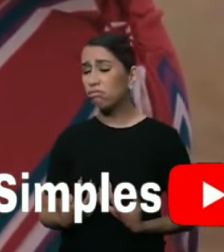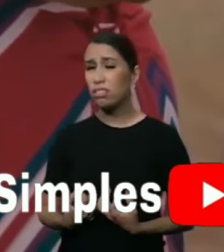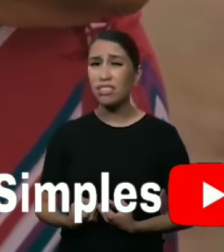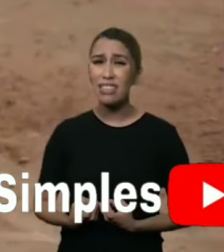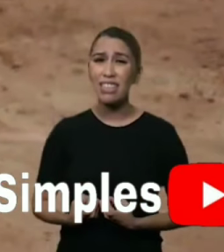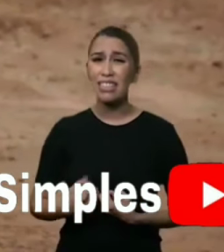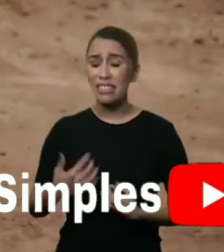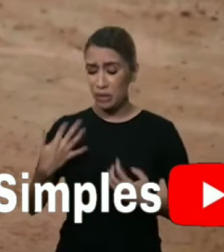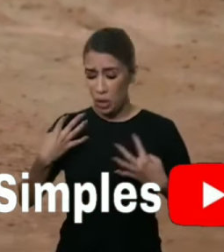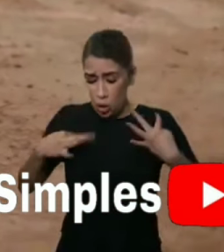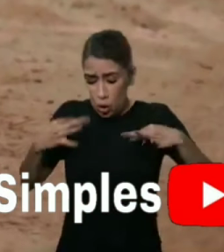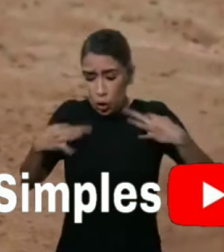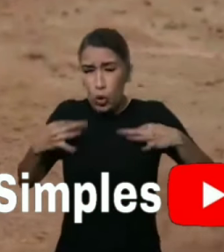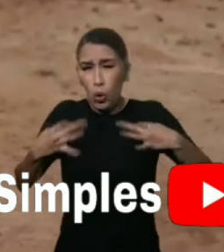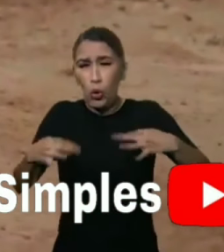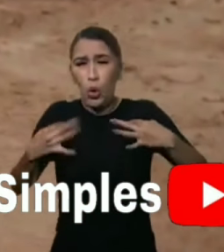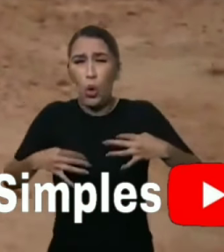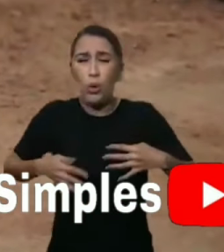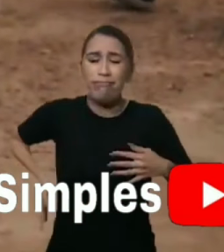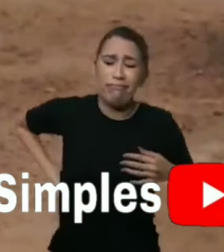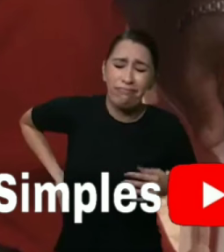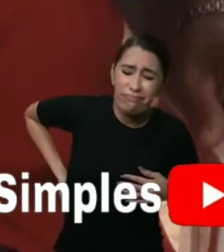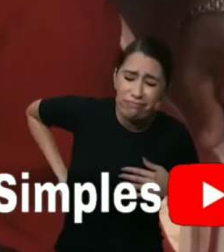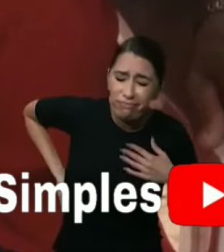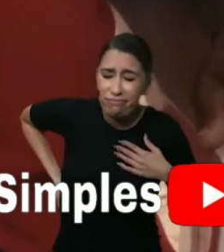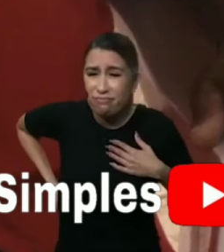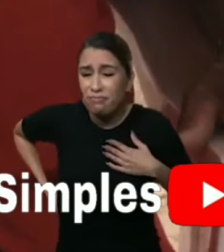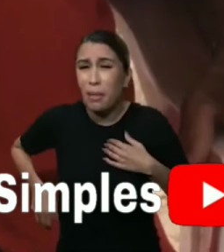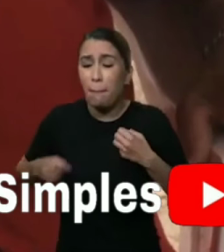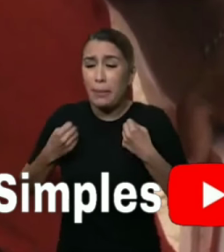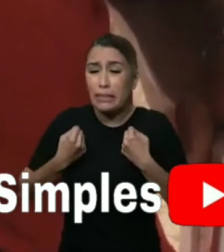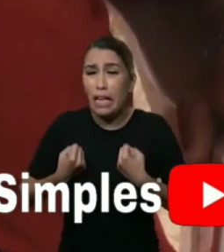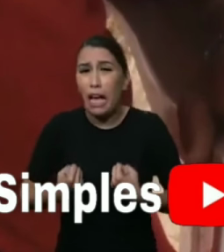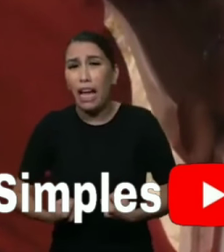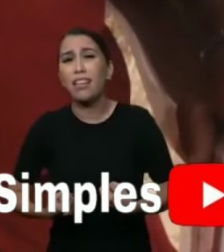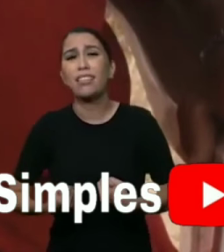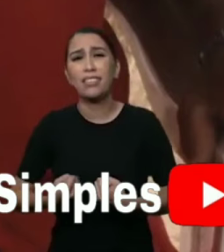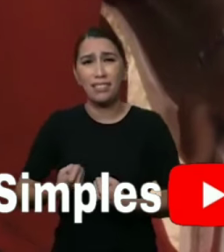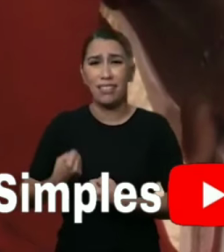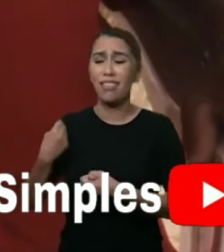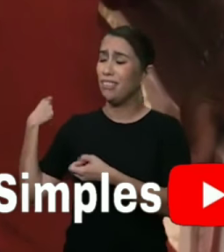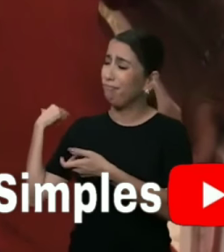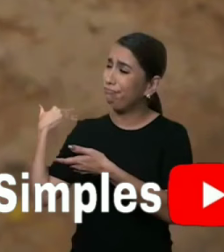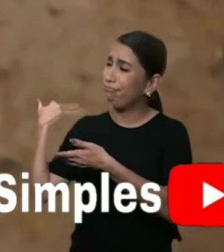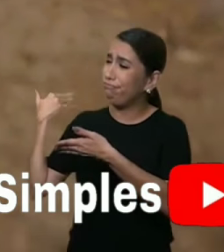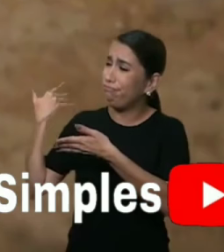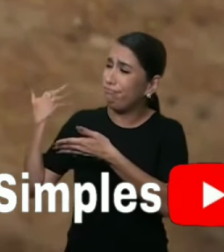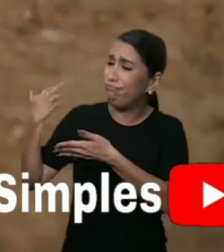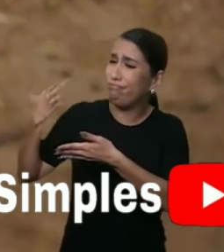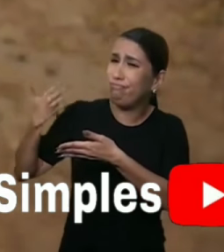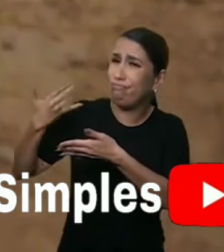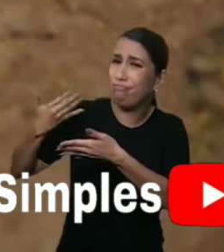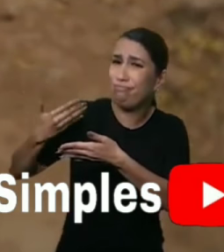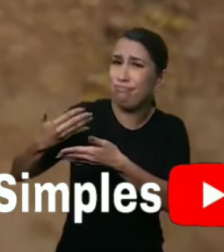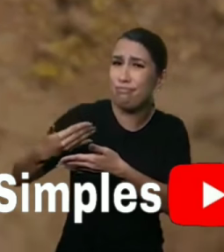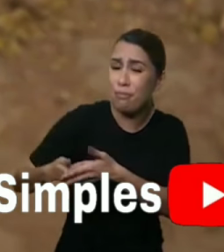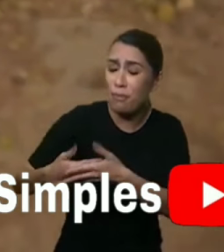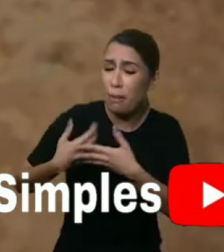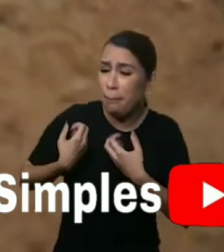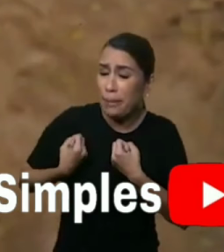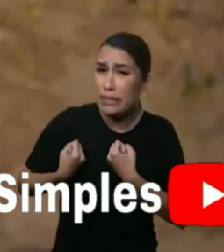muitas dores, difícil devido a eu trabalhar muito em serviço pesado. A minha vida foi essa.